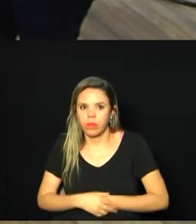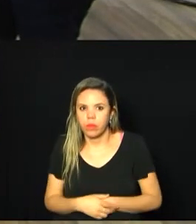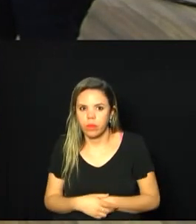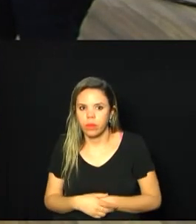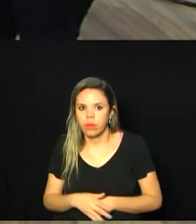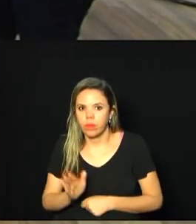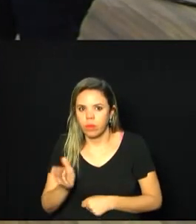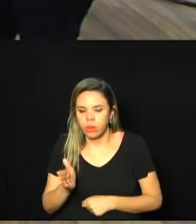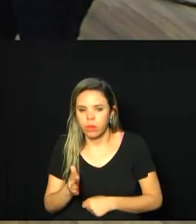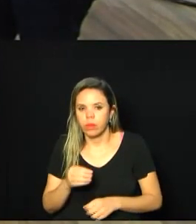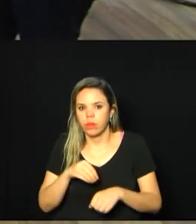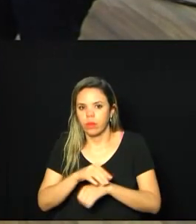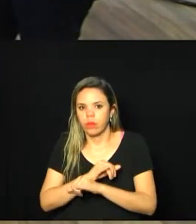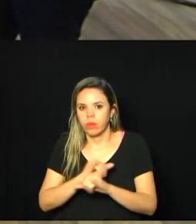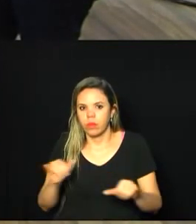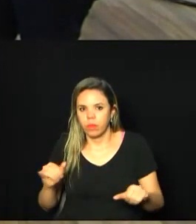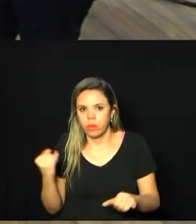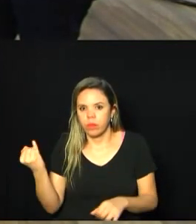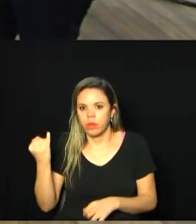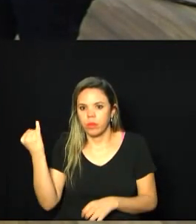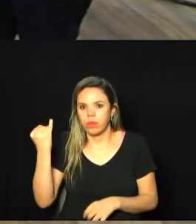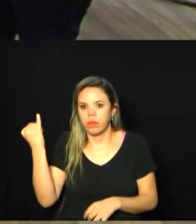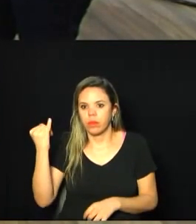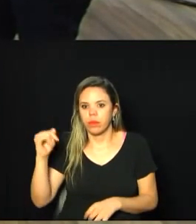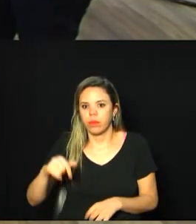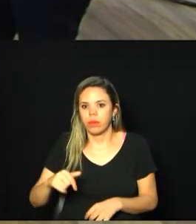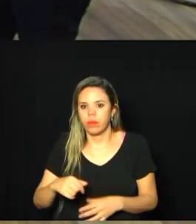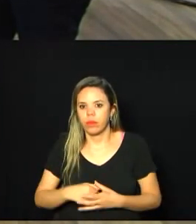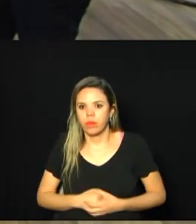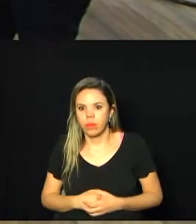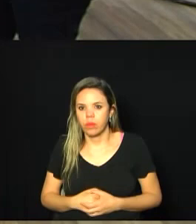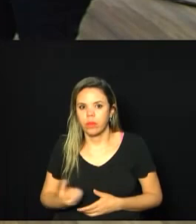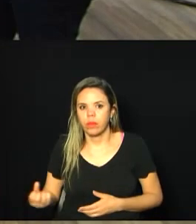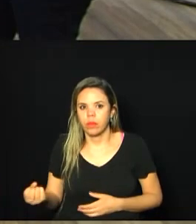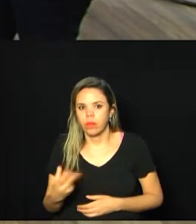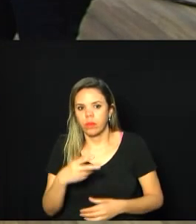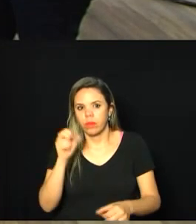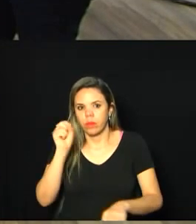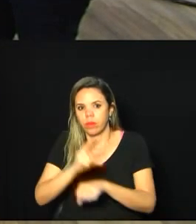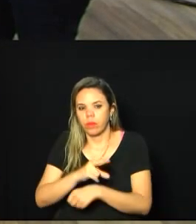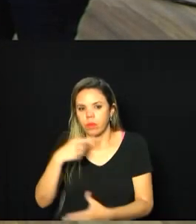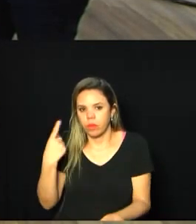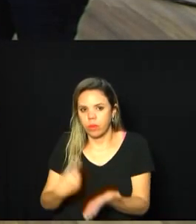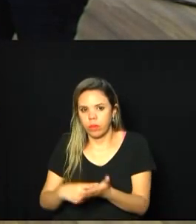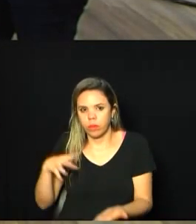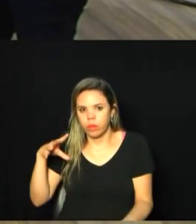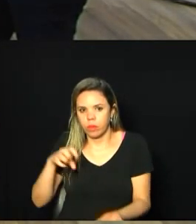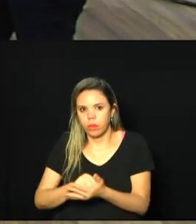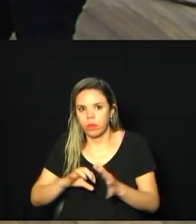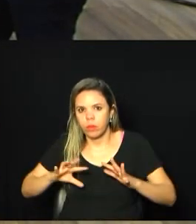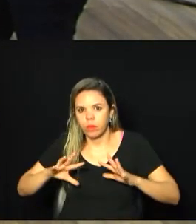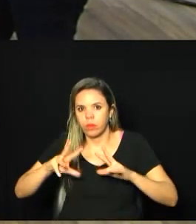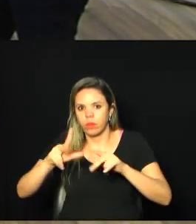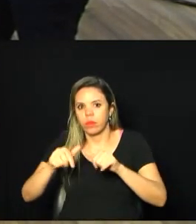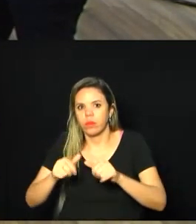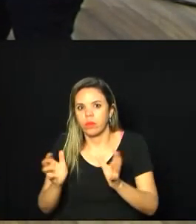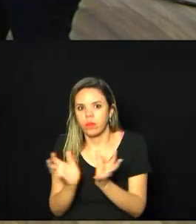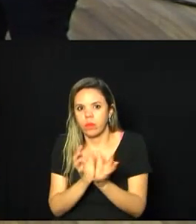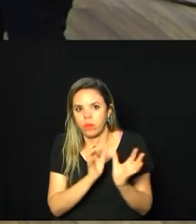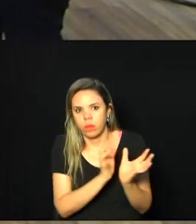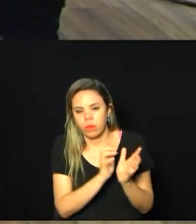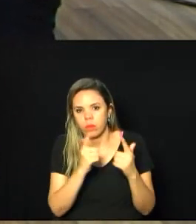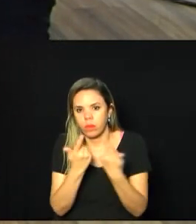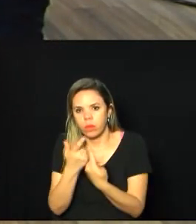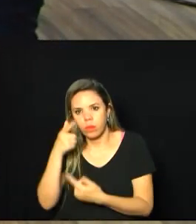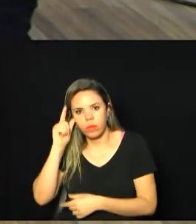e já com uma mensagem importante aqui em relação a novas vagas de agendamento para todos os grupos.